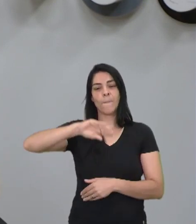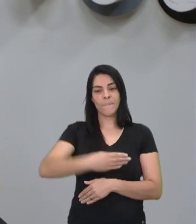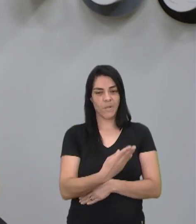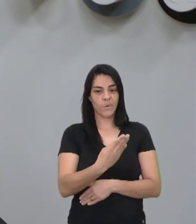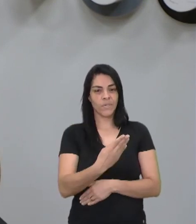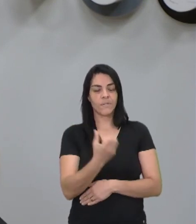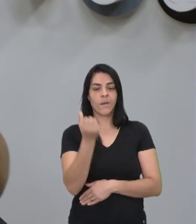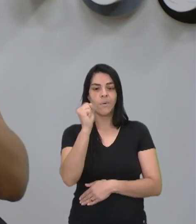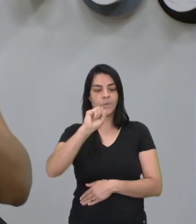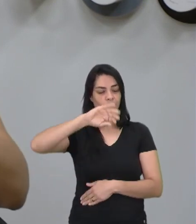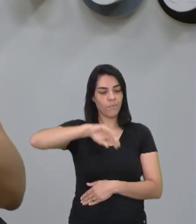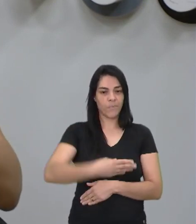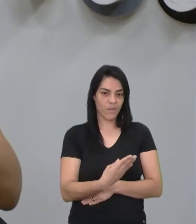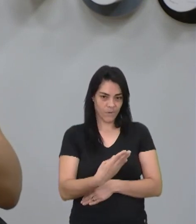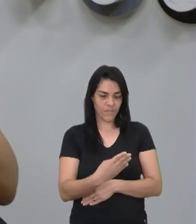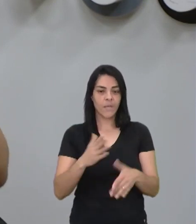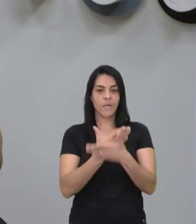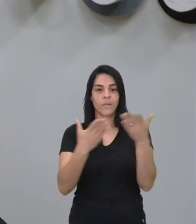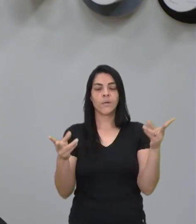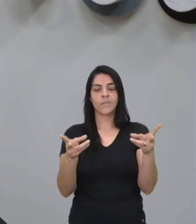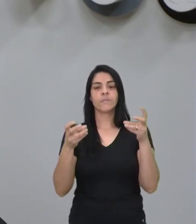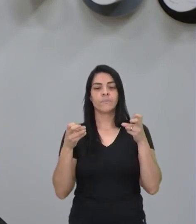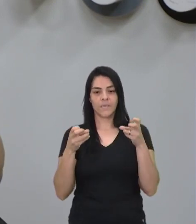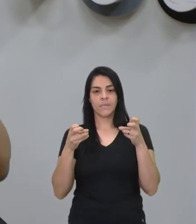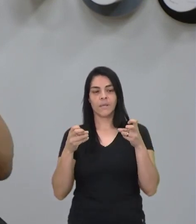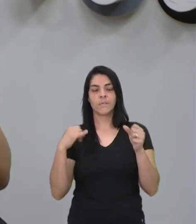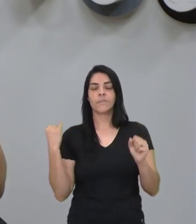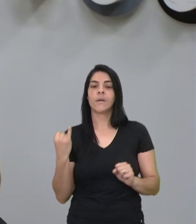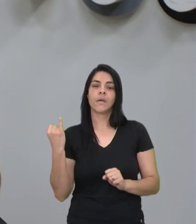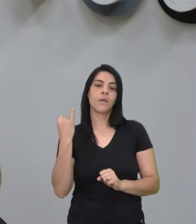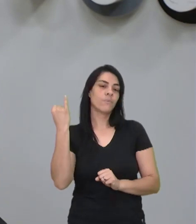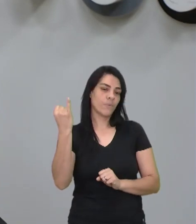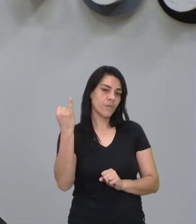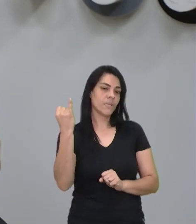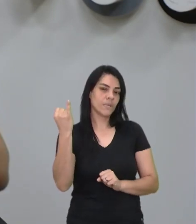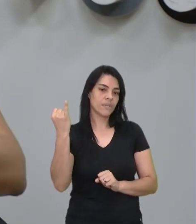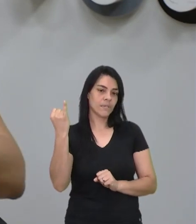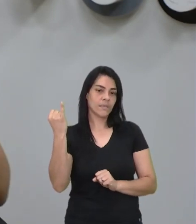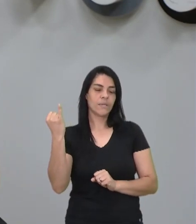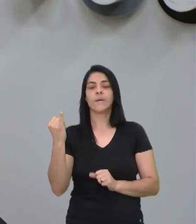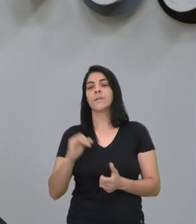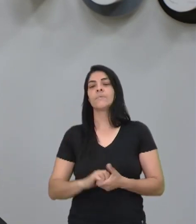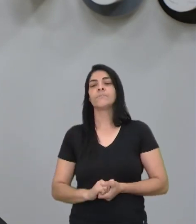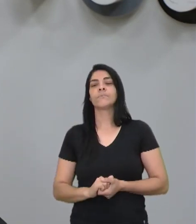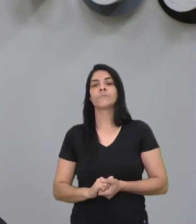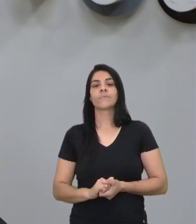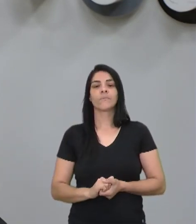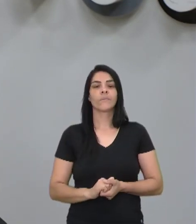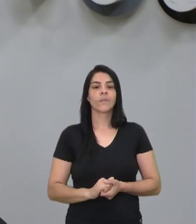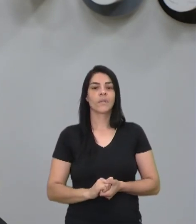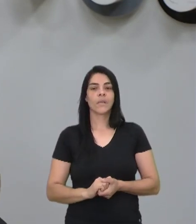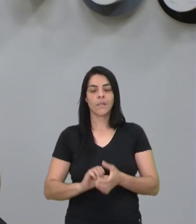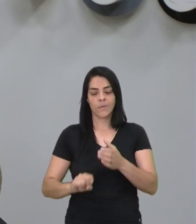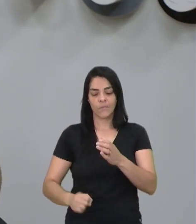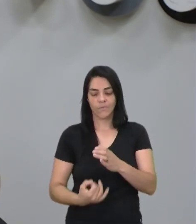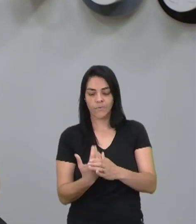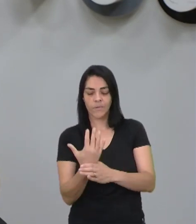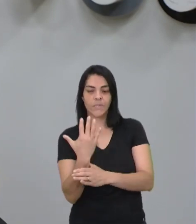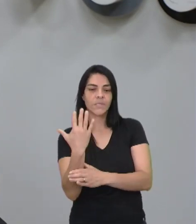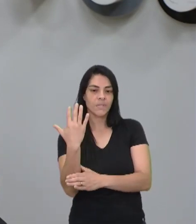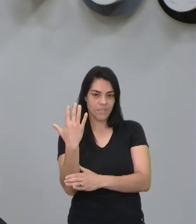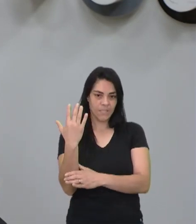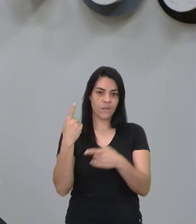como a importância, né, da nutrição da terra, da adubação, da fertilização, mas de forma adequada, porque